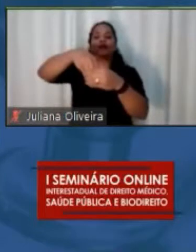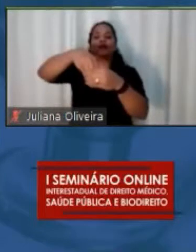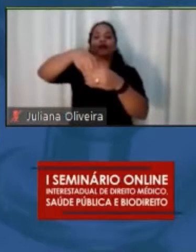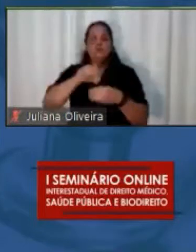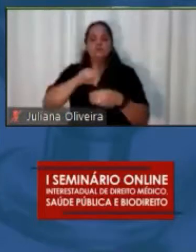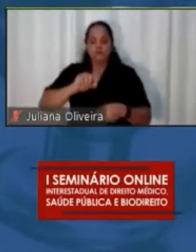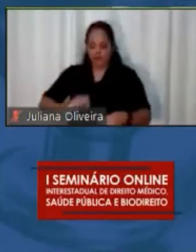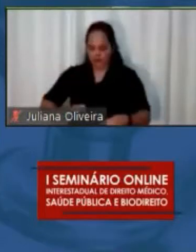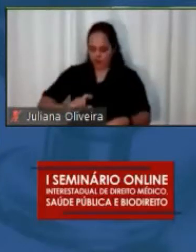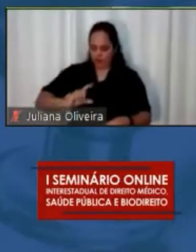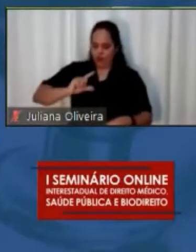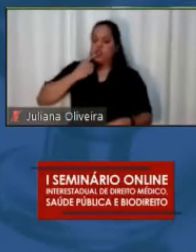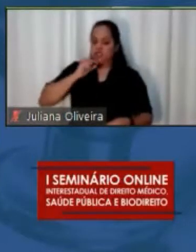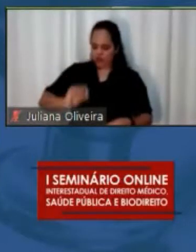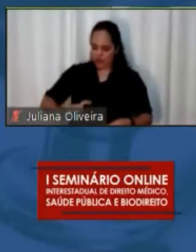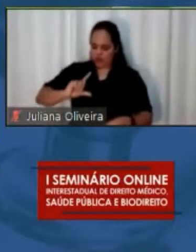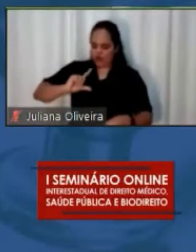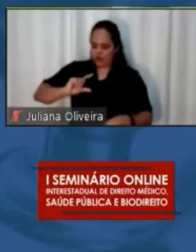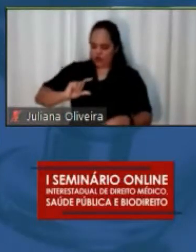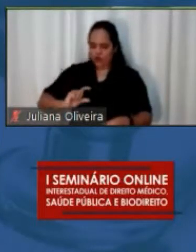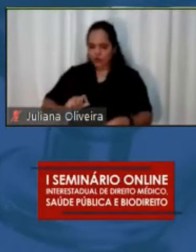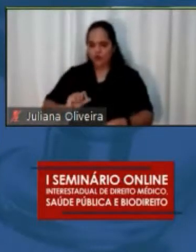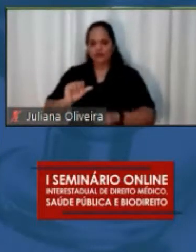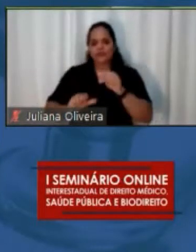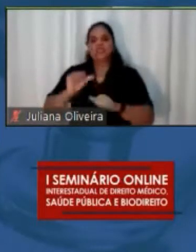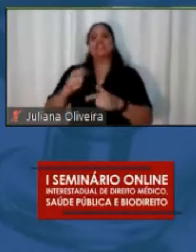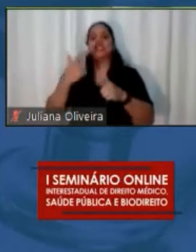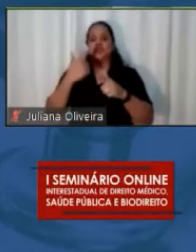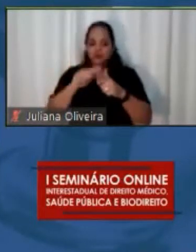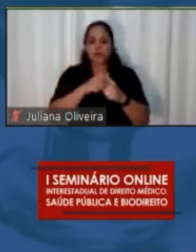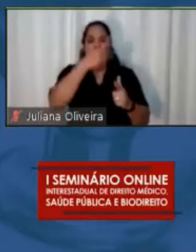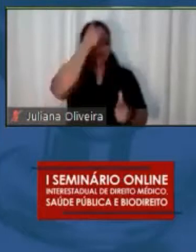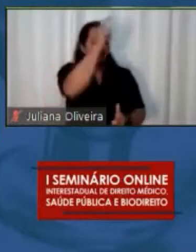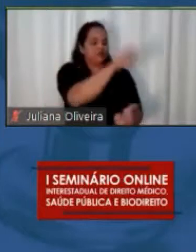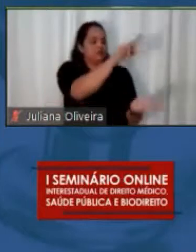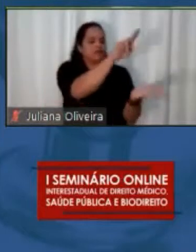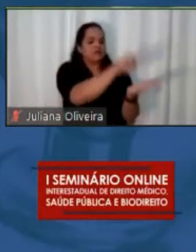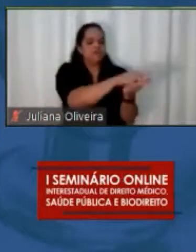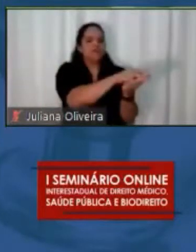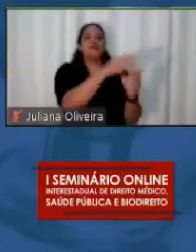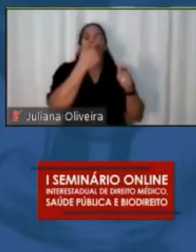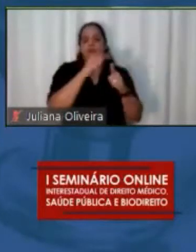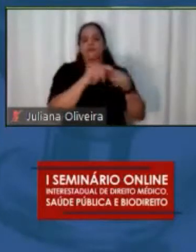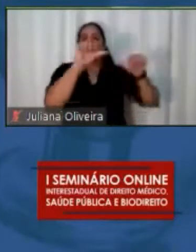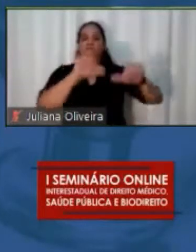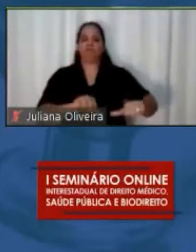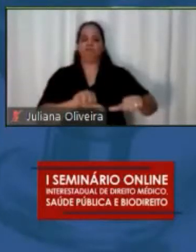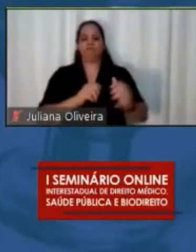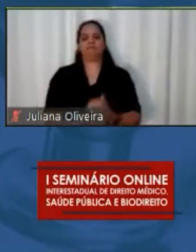dos tecidos e isso prejudica mais ainda a oxigenação. Vale, então, a